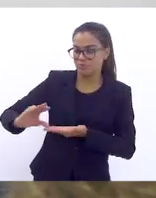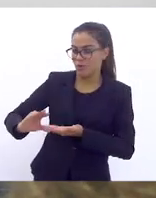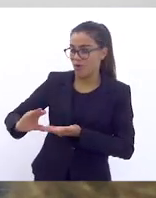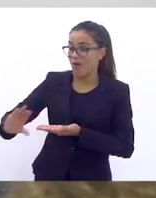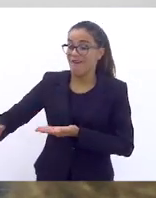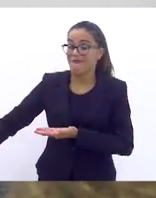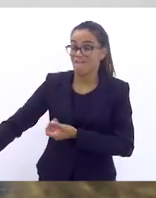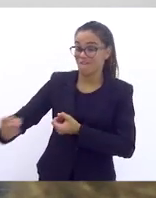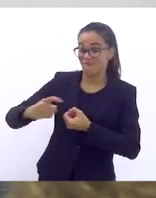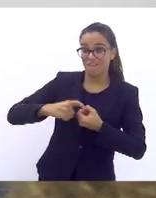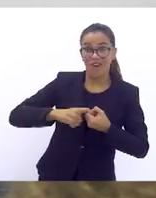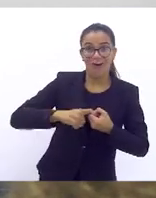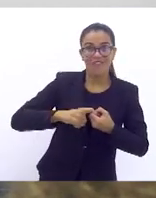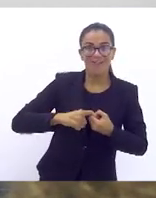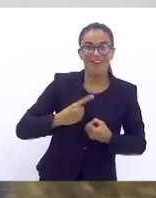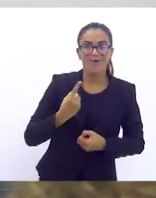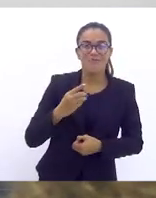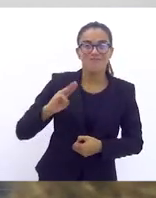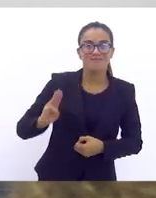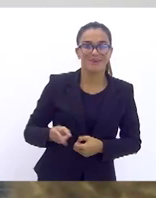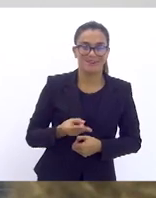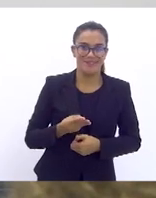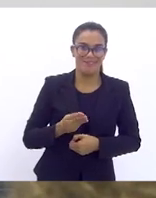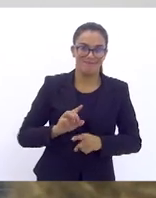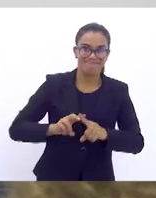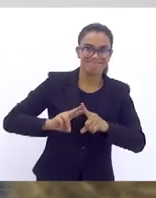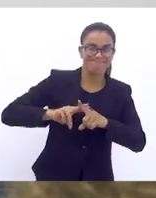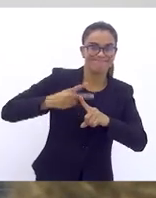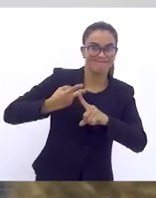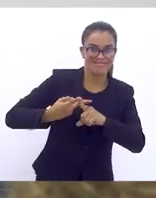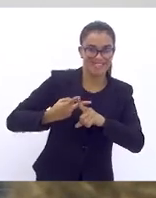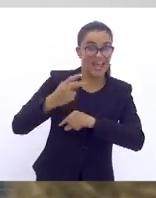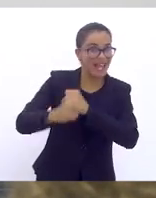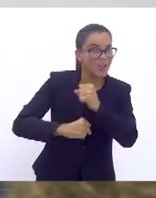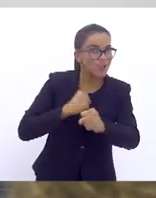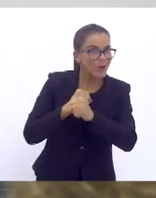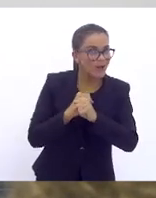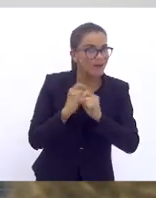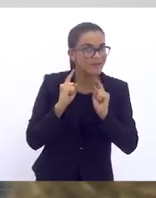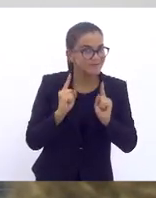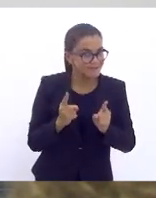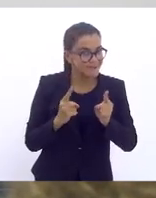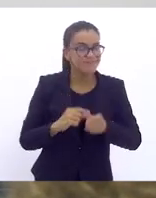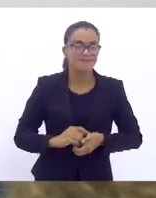91 milhões de acréscimo na arrecadação anual tá